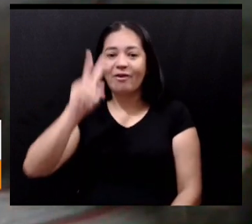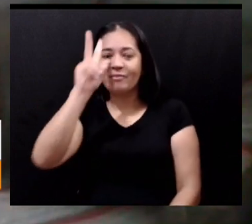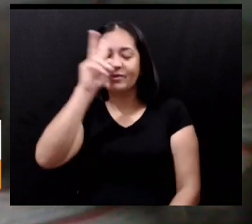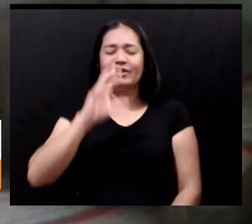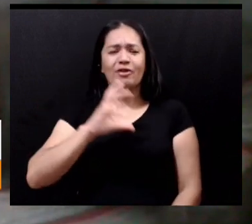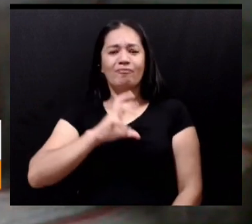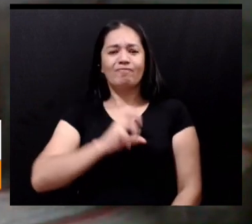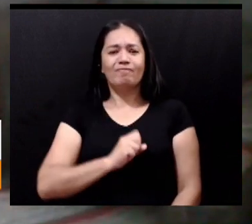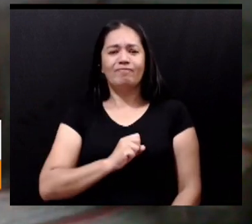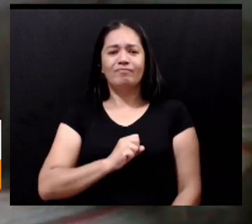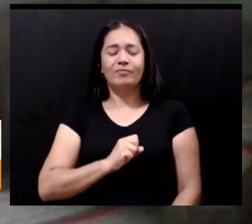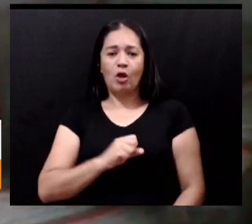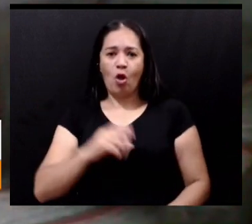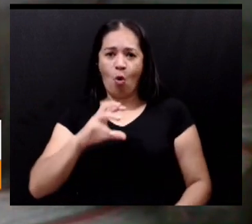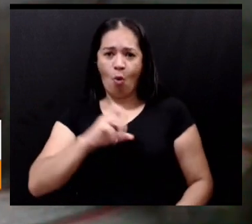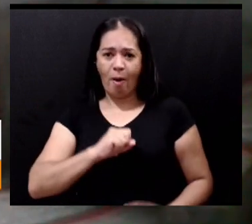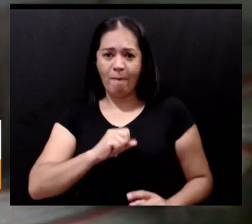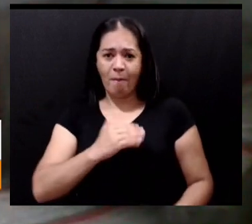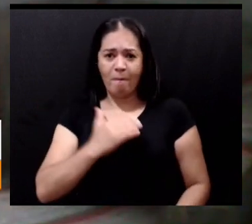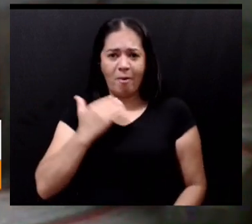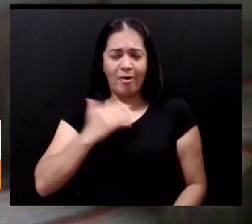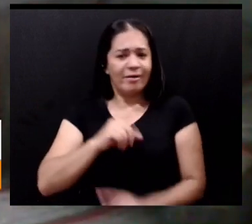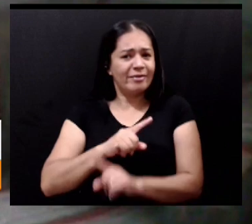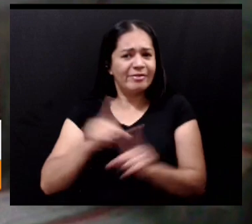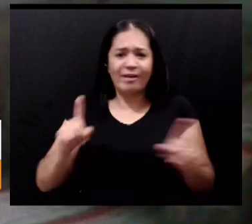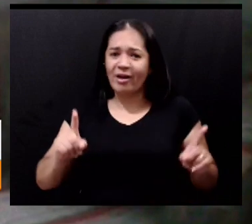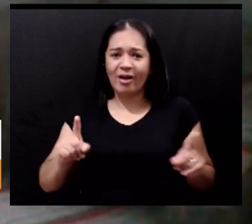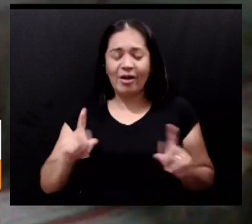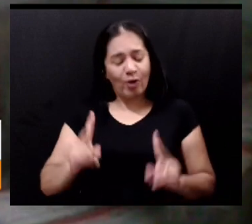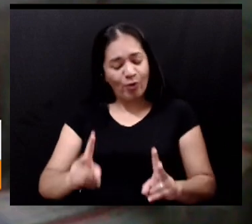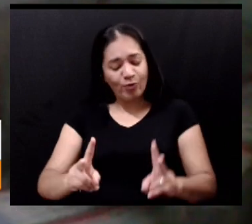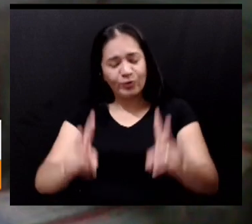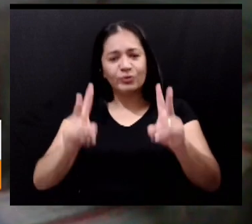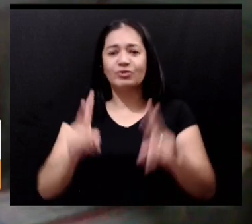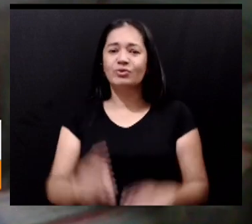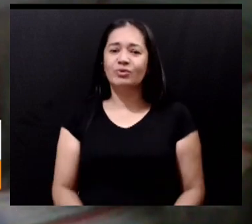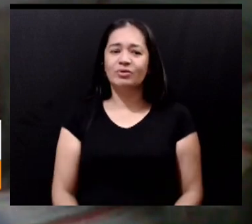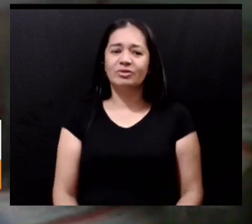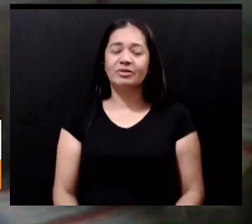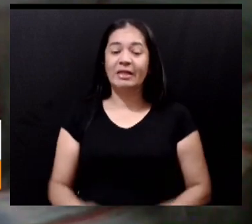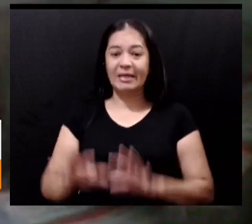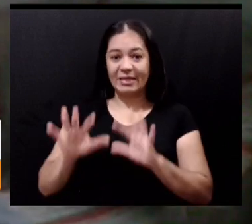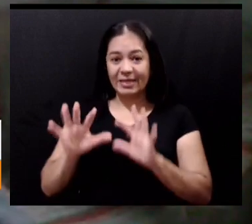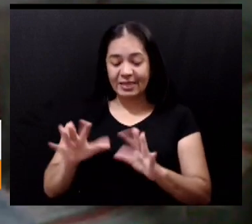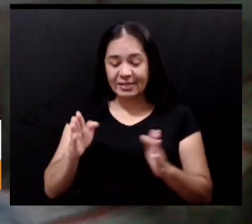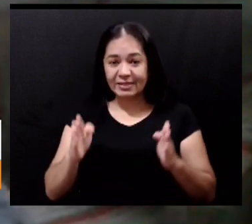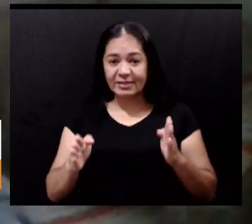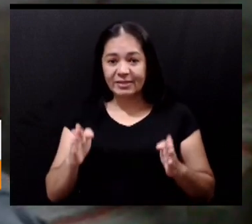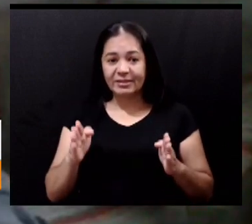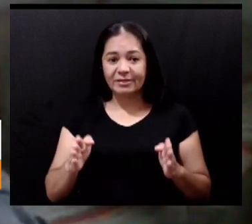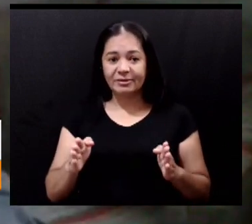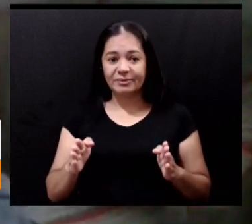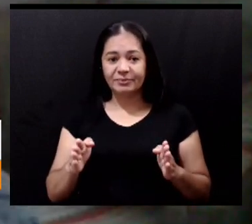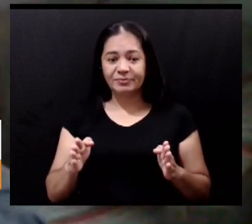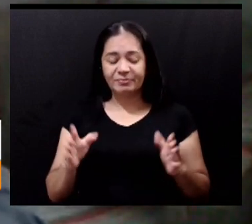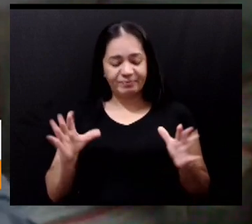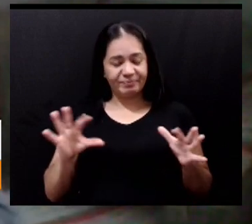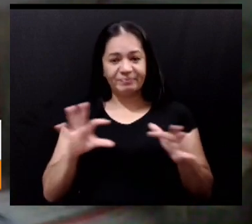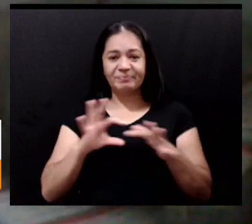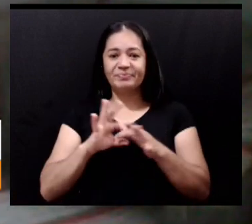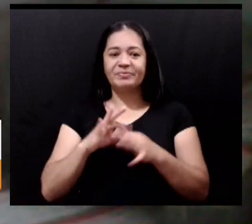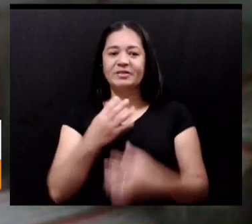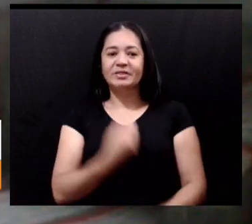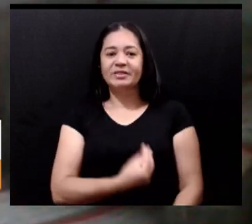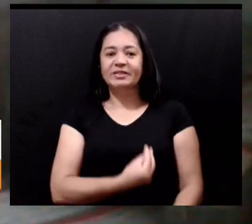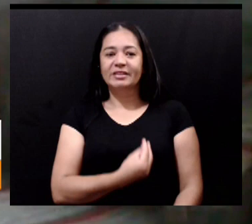quando a pessoa morre, ele continua. Então, esse período de coabitação, a gente aprender